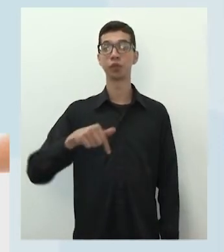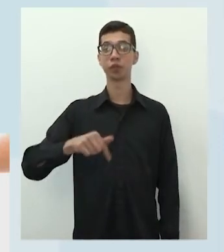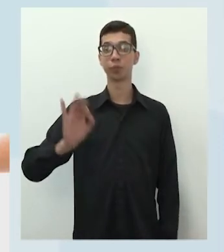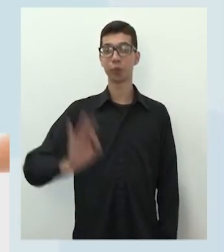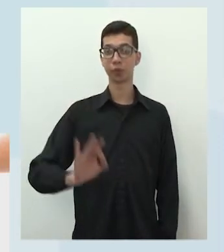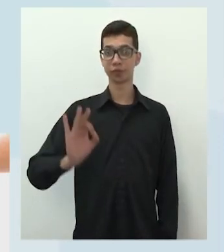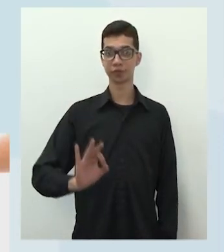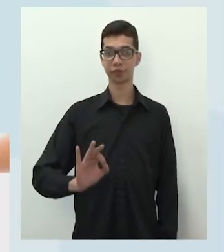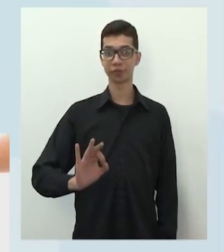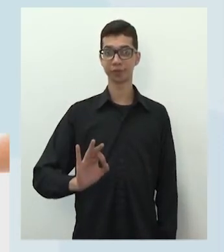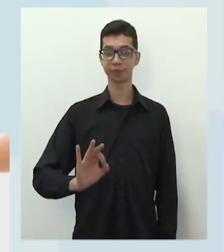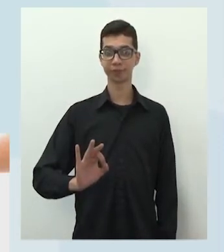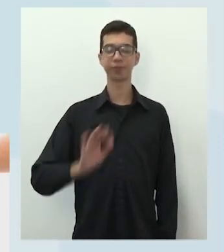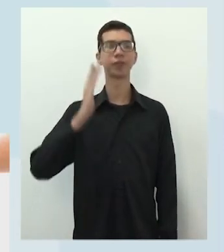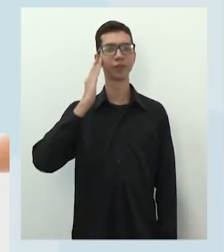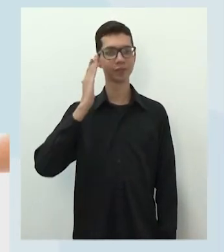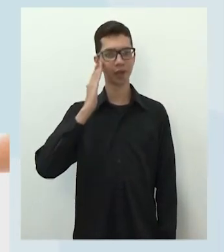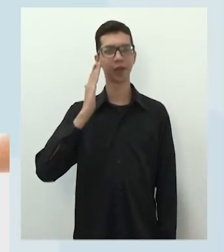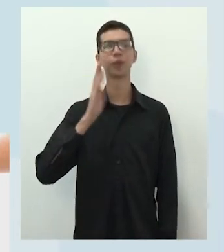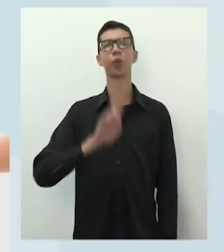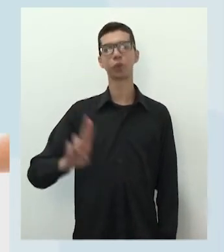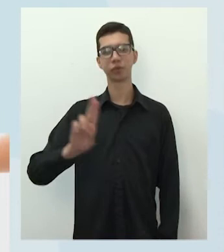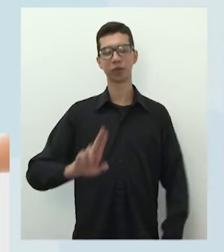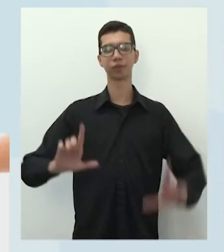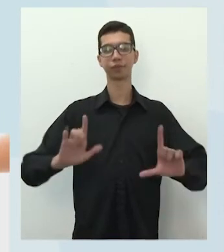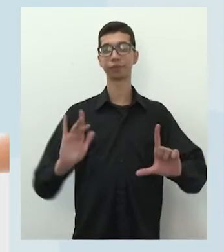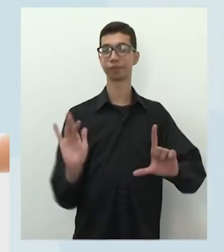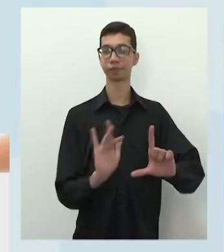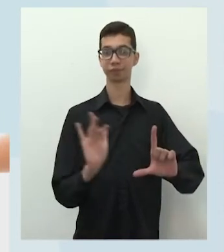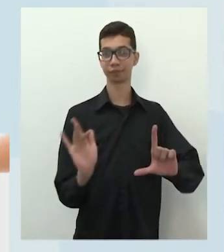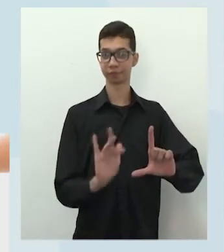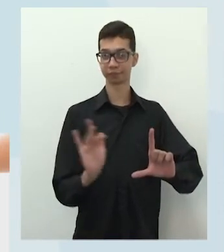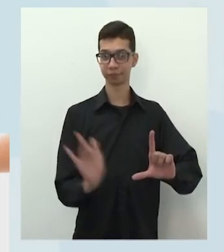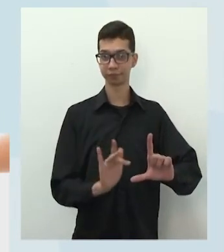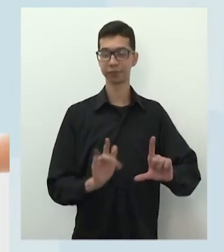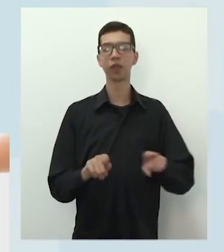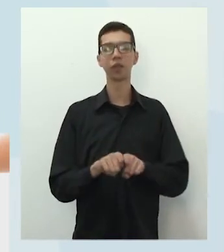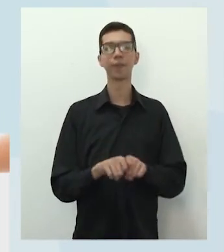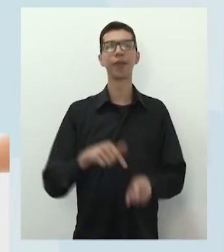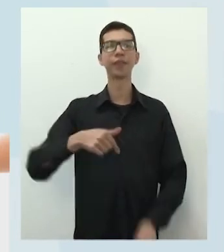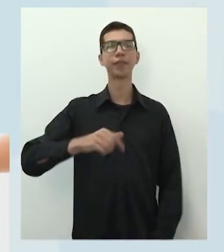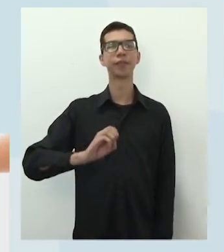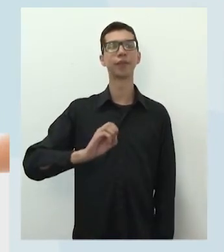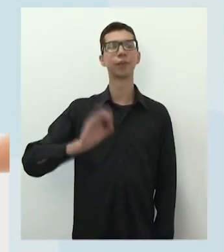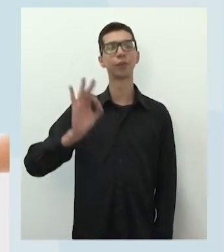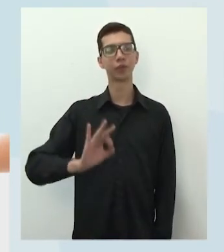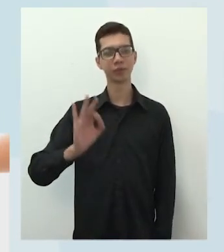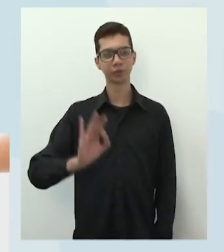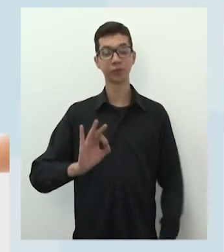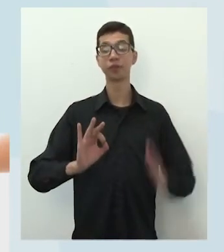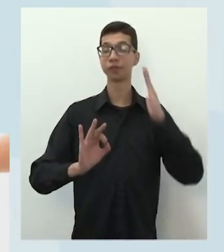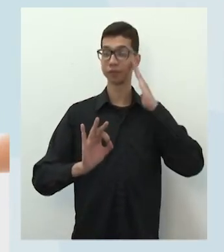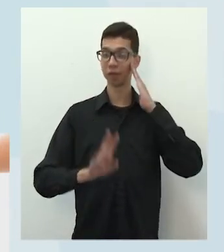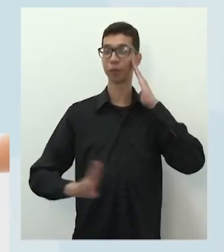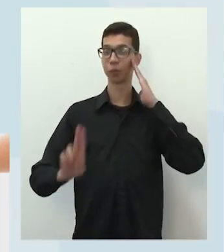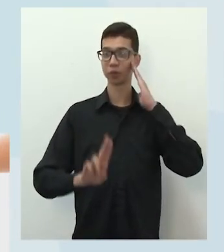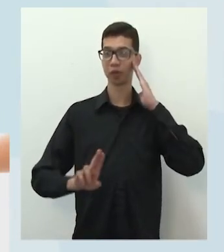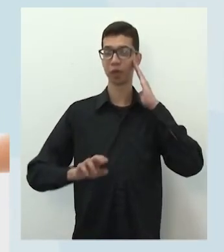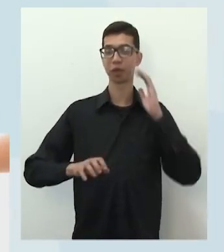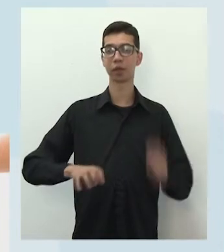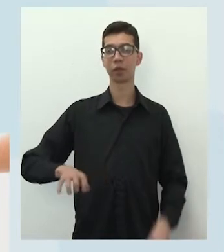de vários países, vocês estão vendo aí na tela todos os países que participaram dessa pesquisa, quais são as habilidades das